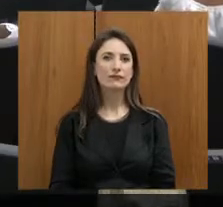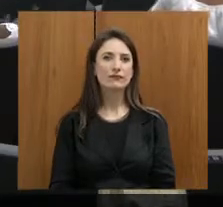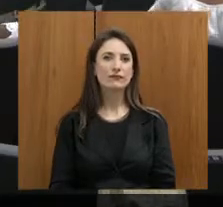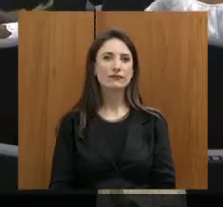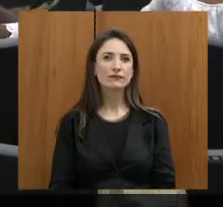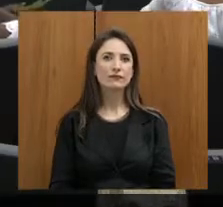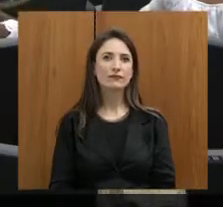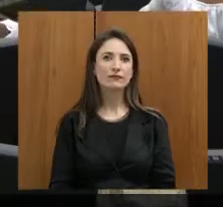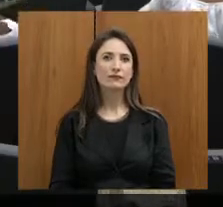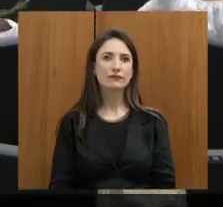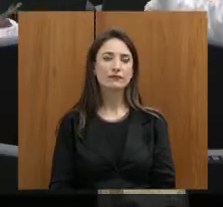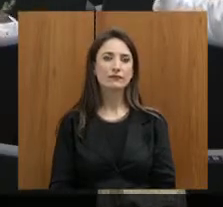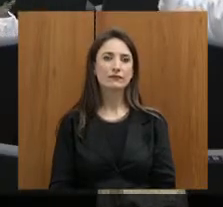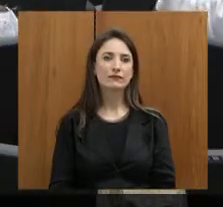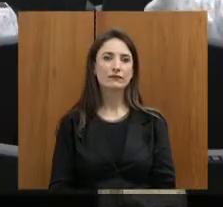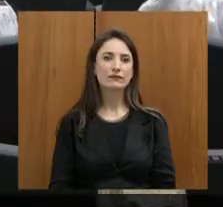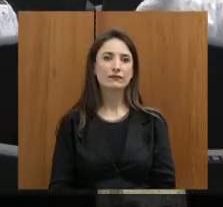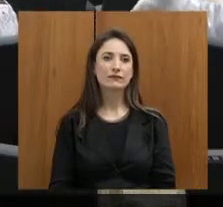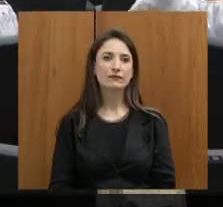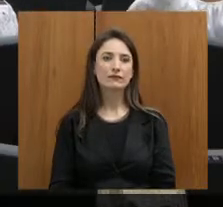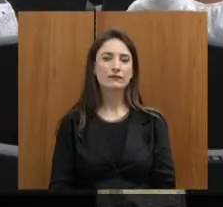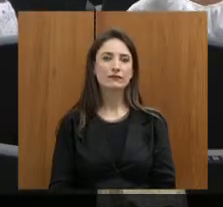E aí